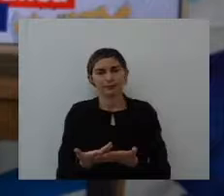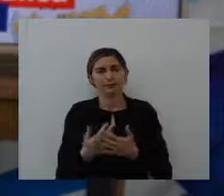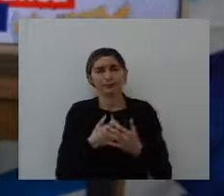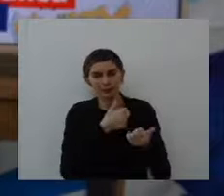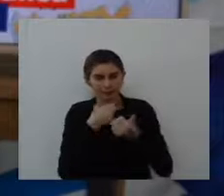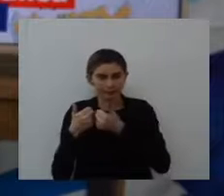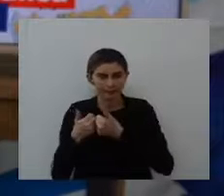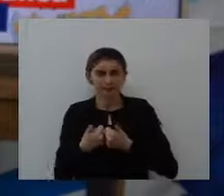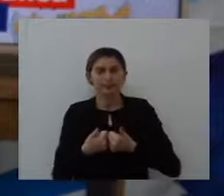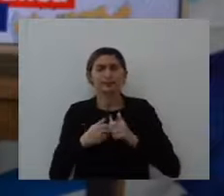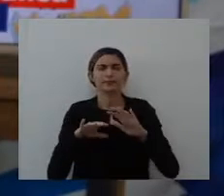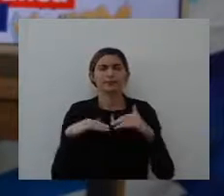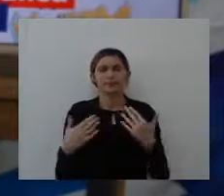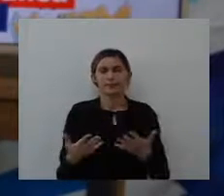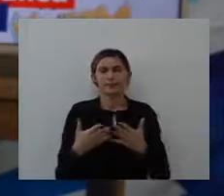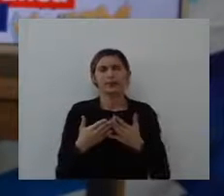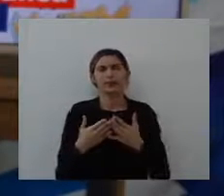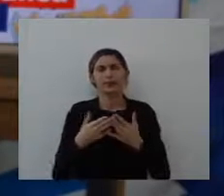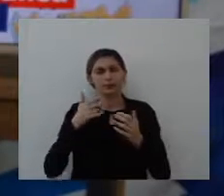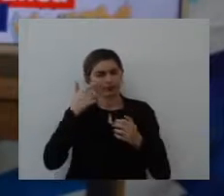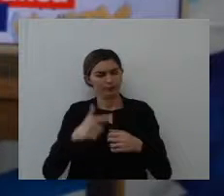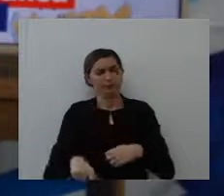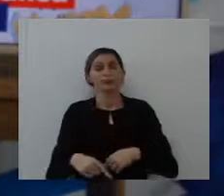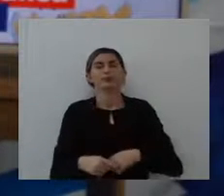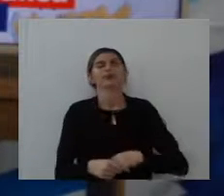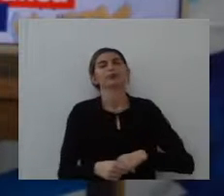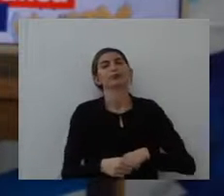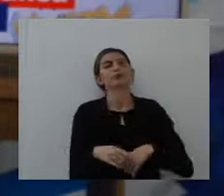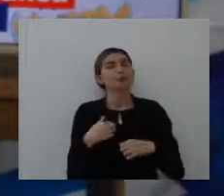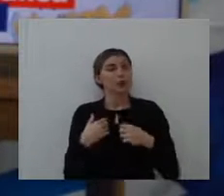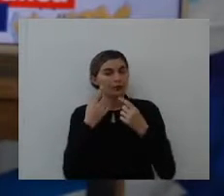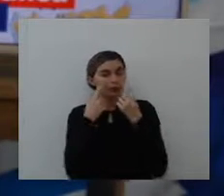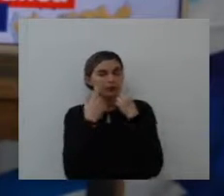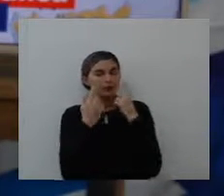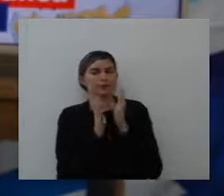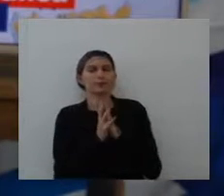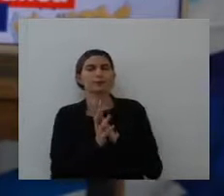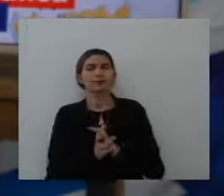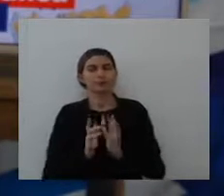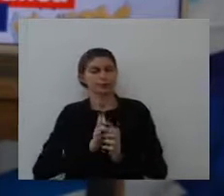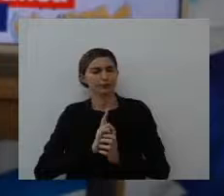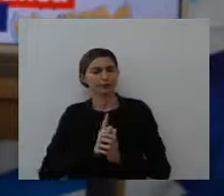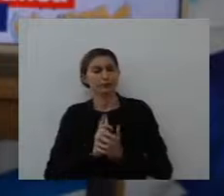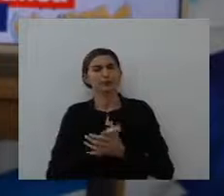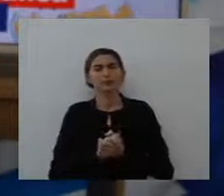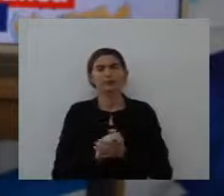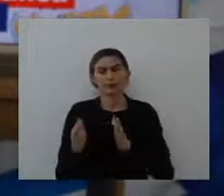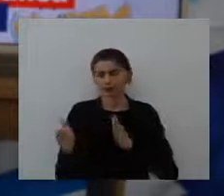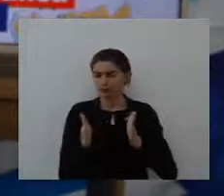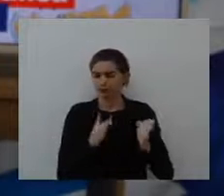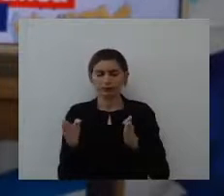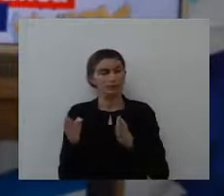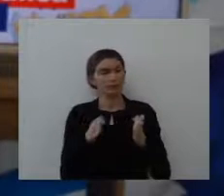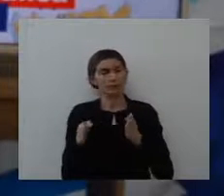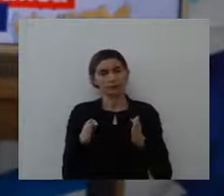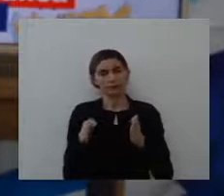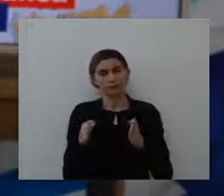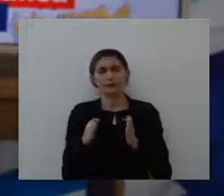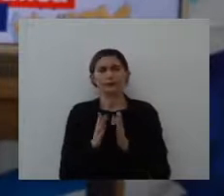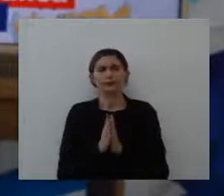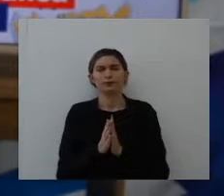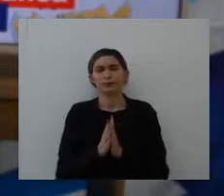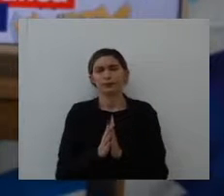de boa? Então, repete comigo, vamos lá. Nós temos lá, então, os períodos são os seguintes.